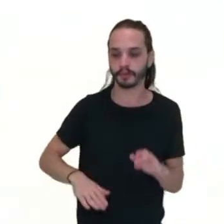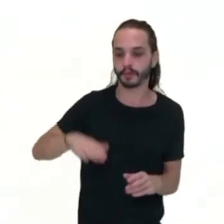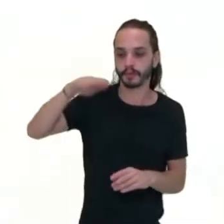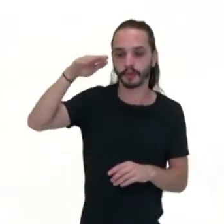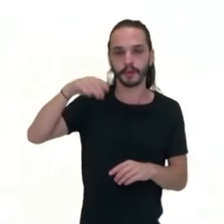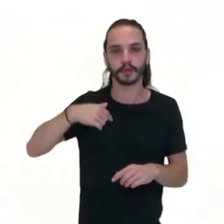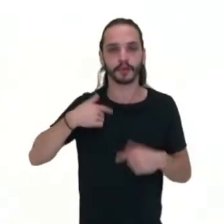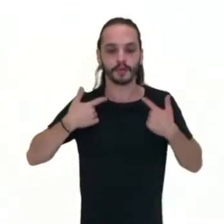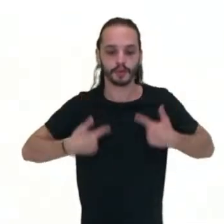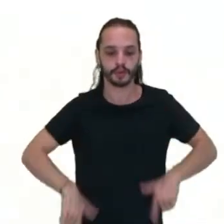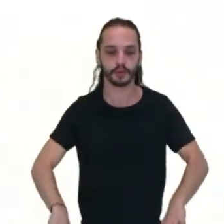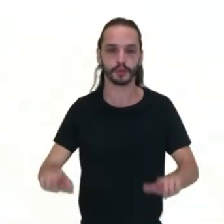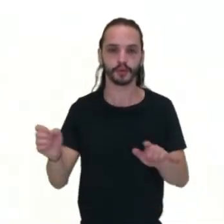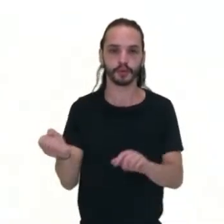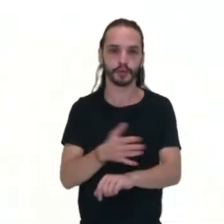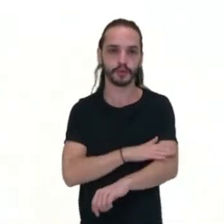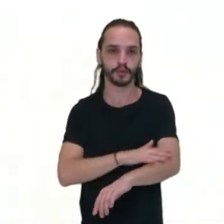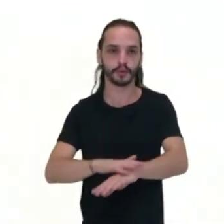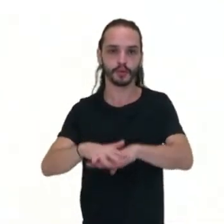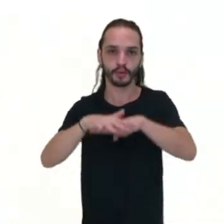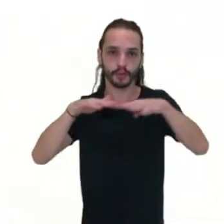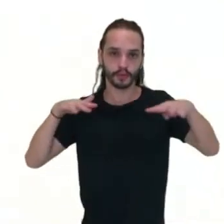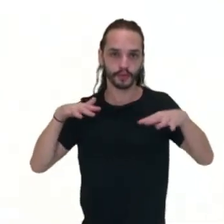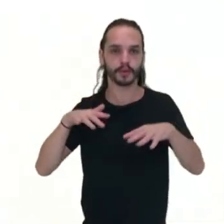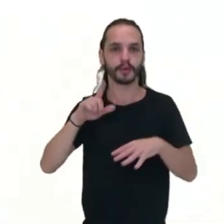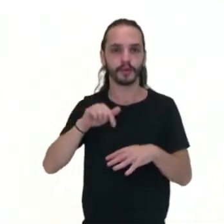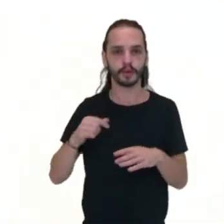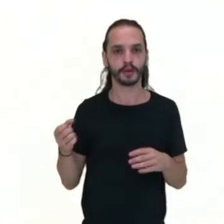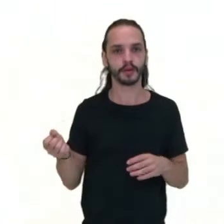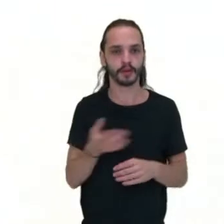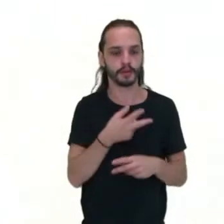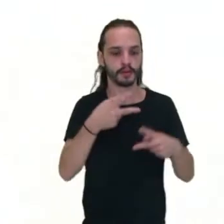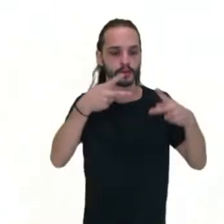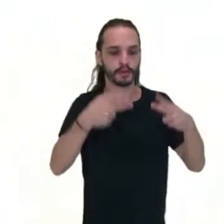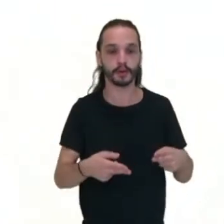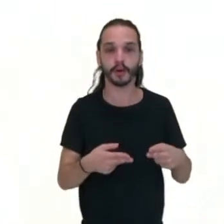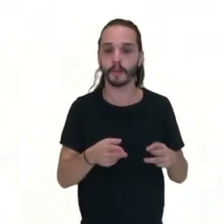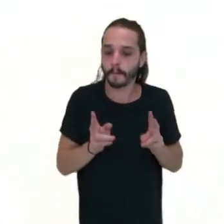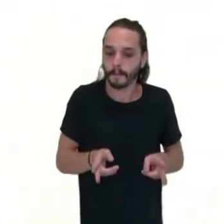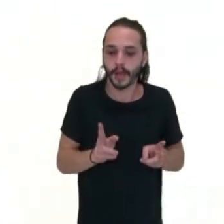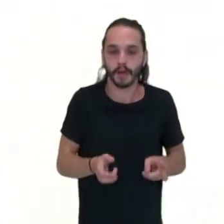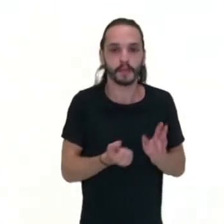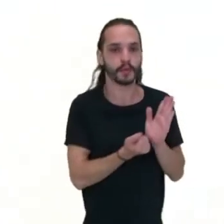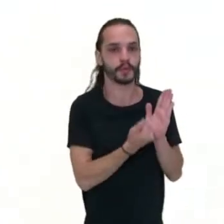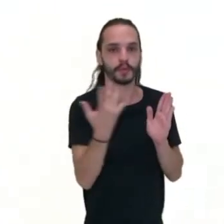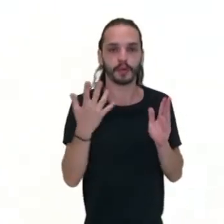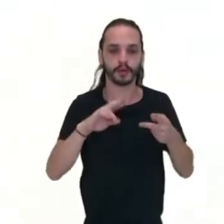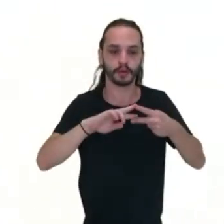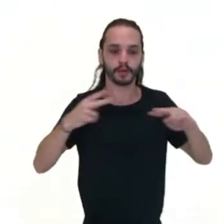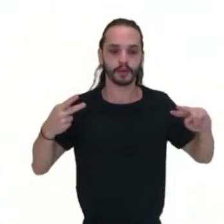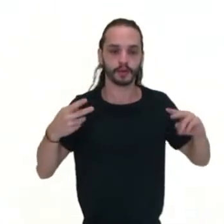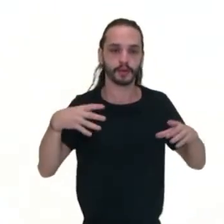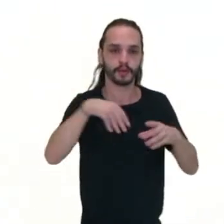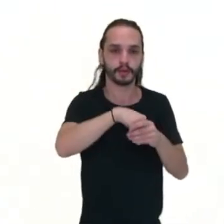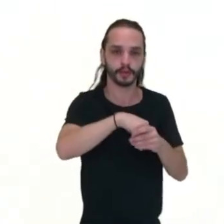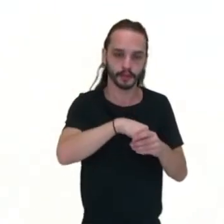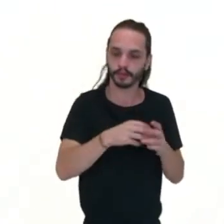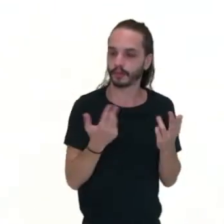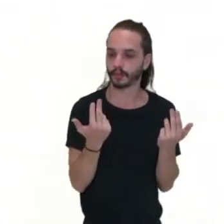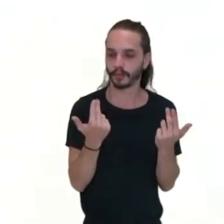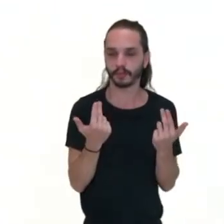de tecidos, também não foi citado aqui, ela é equacional. Ela mantém a quantidade de cromossomos, o número de cromossomos